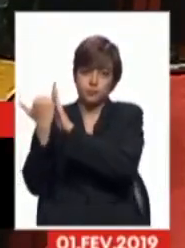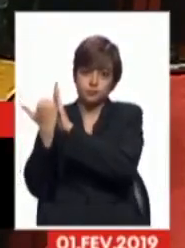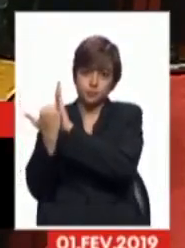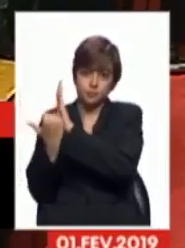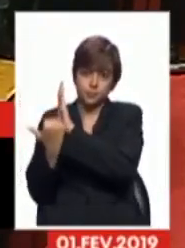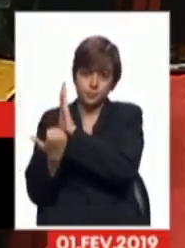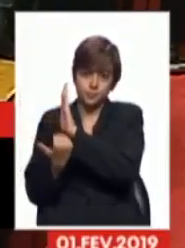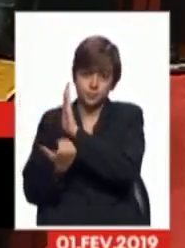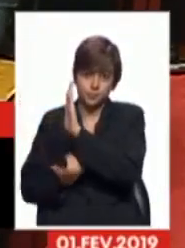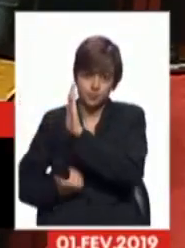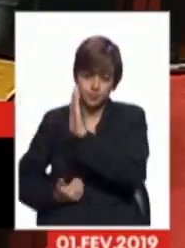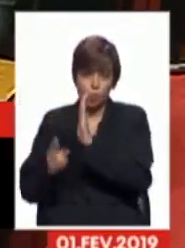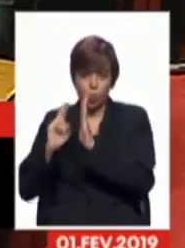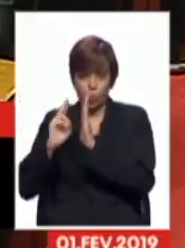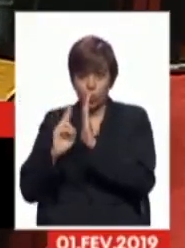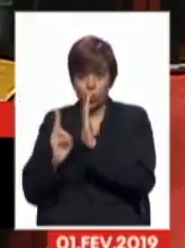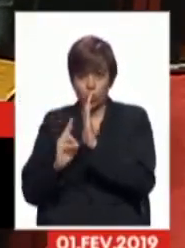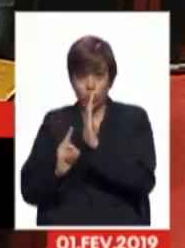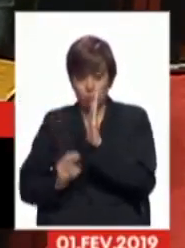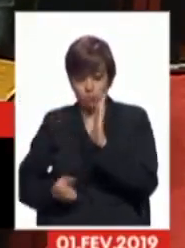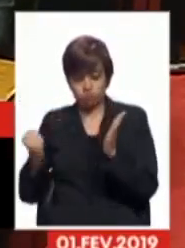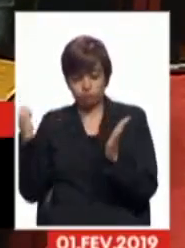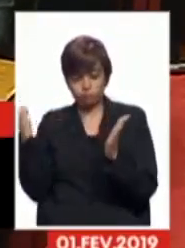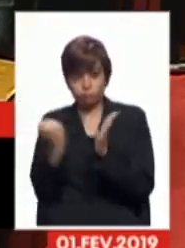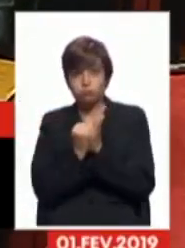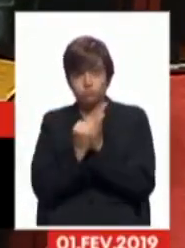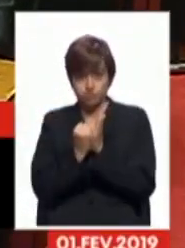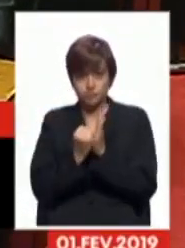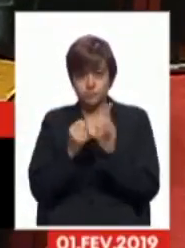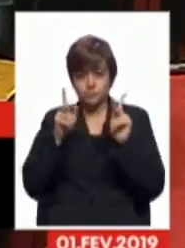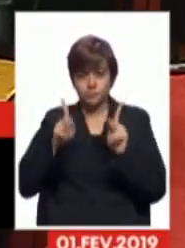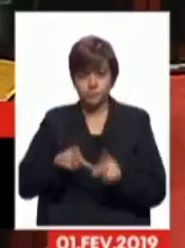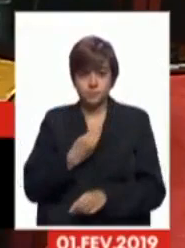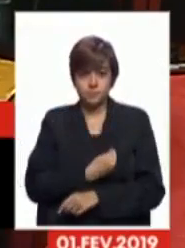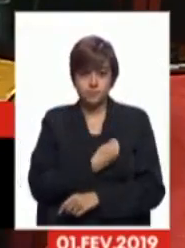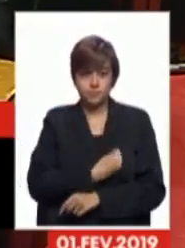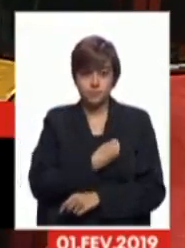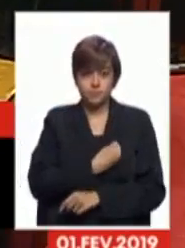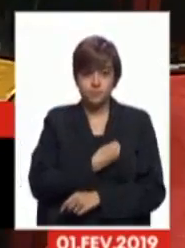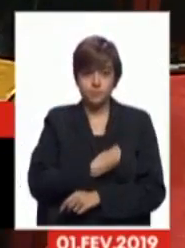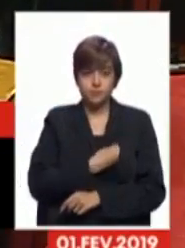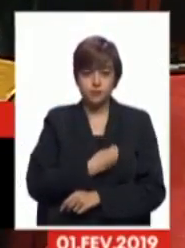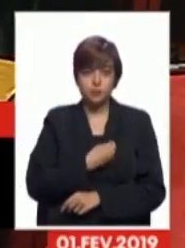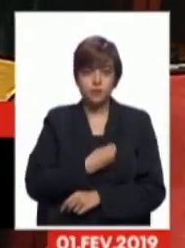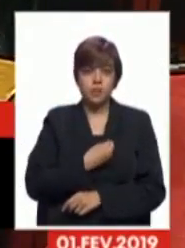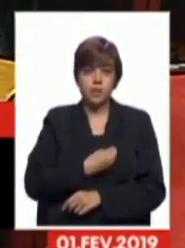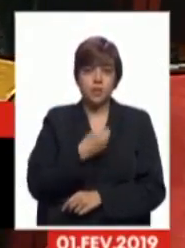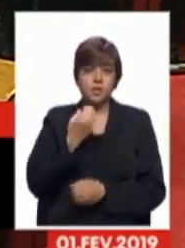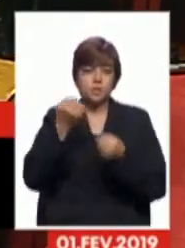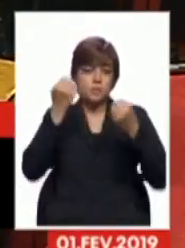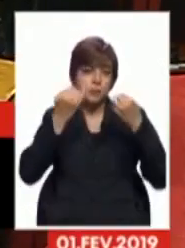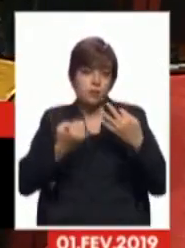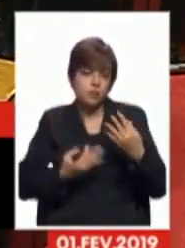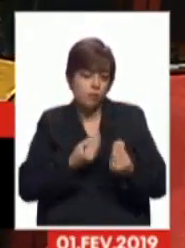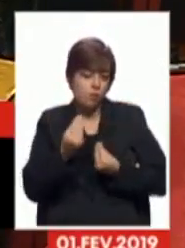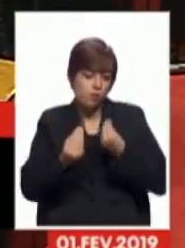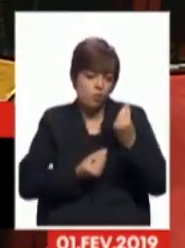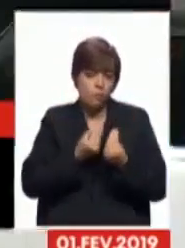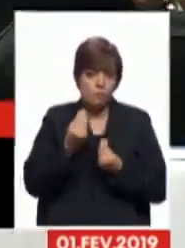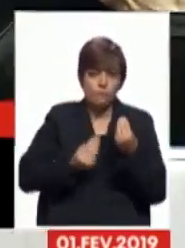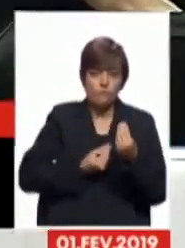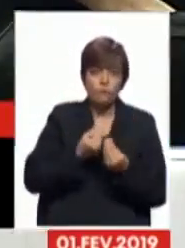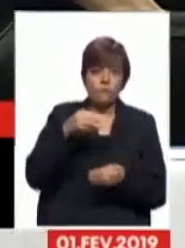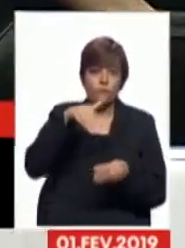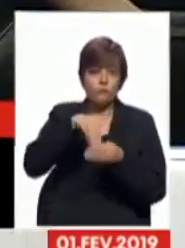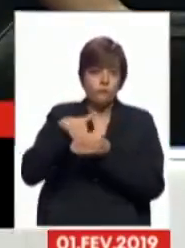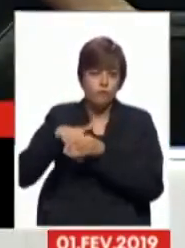é autenticada, ou seja, os secretários ali que atuam agora como escrutinadores dos votos fazem a conferência